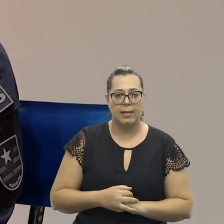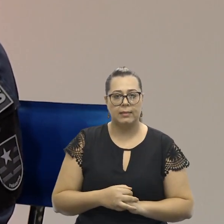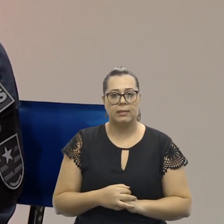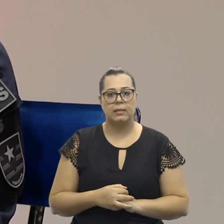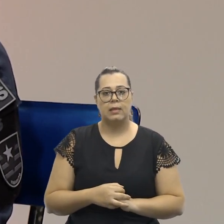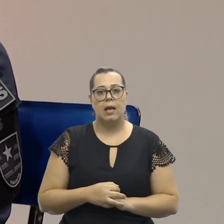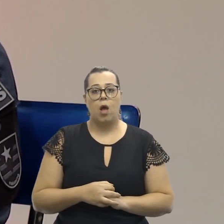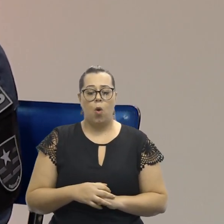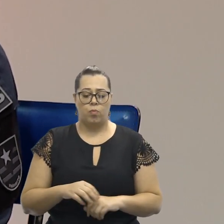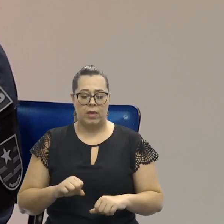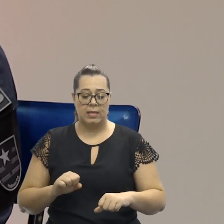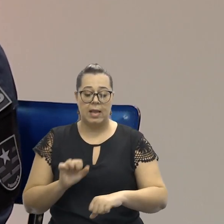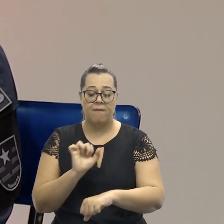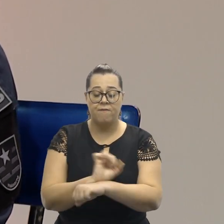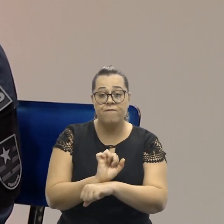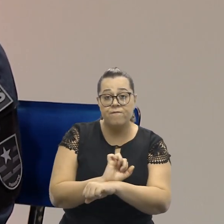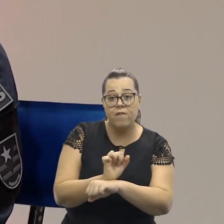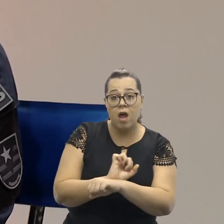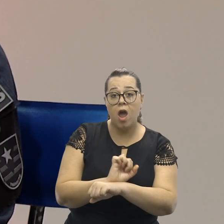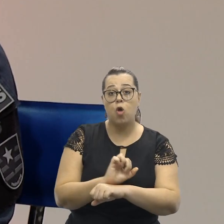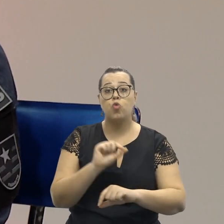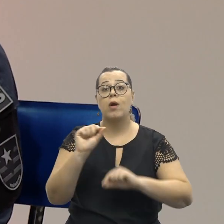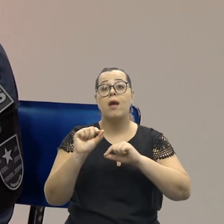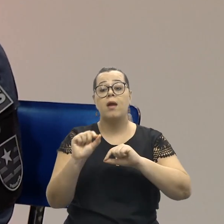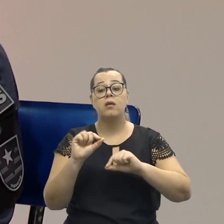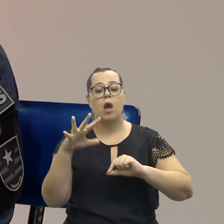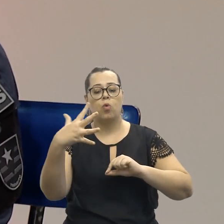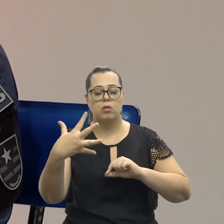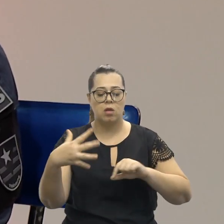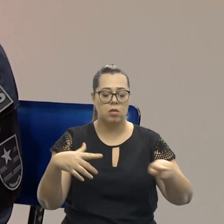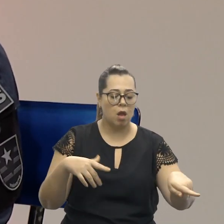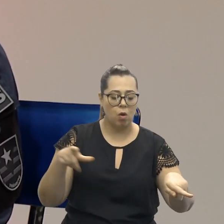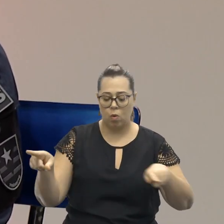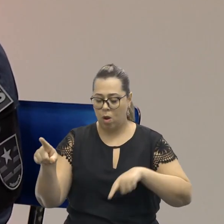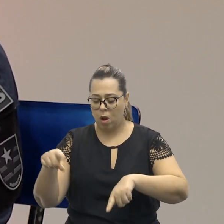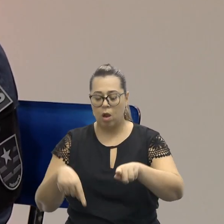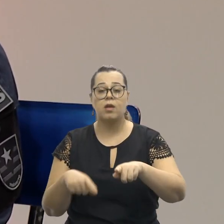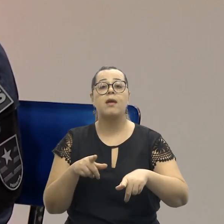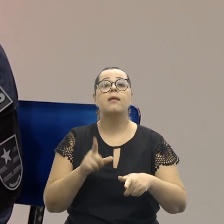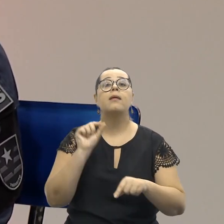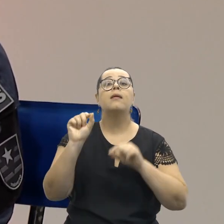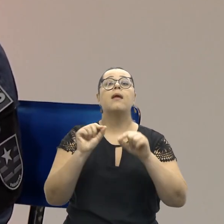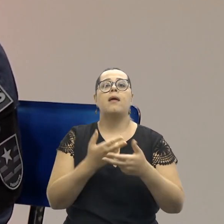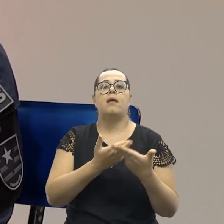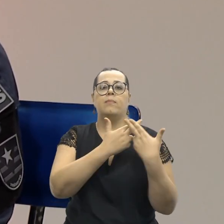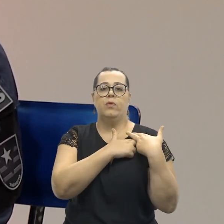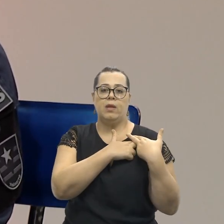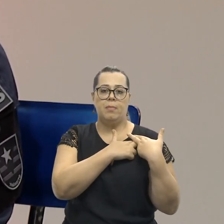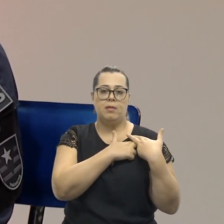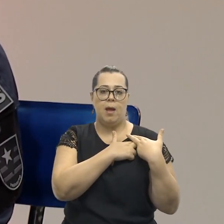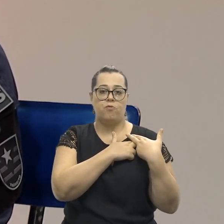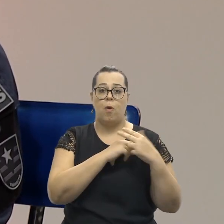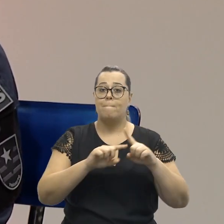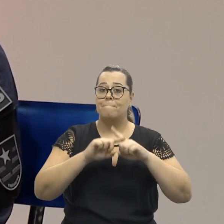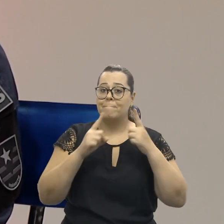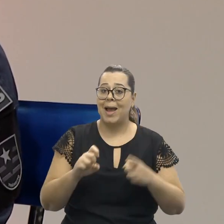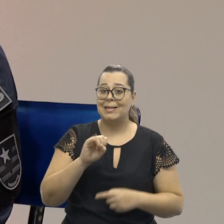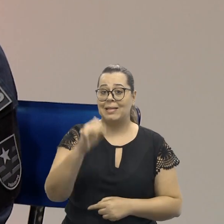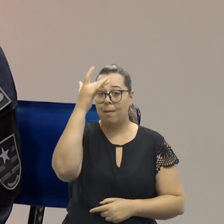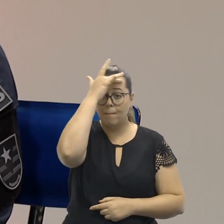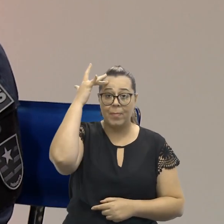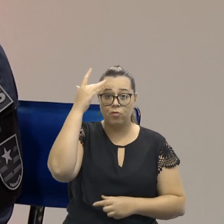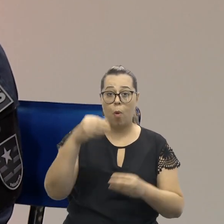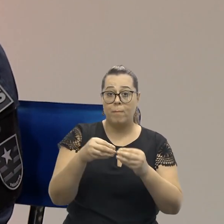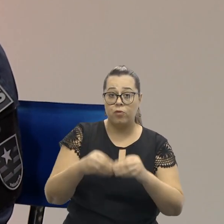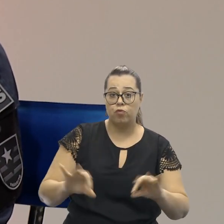da via, se a marca de frenagem, enfim, elementos que possam dizer de quem é a responsabilidade no acidente. Mas